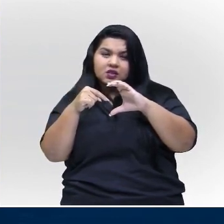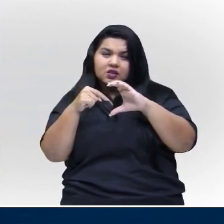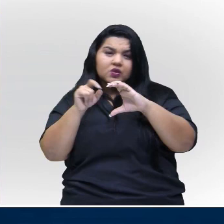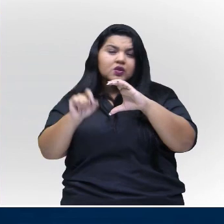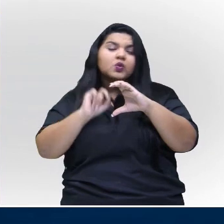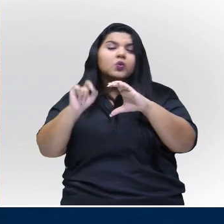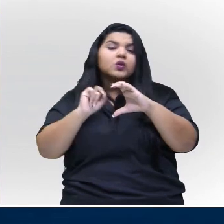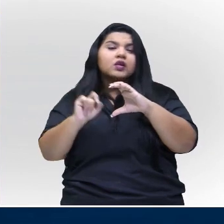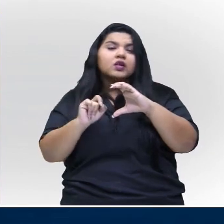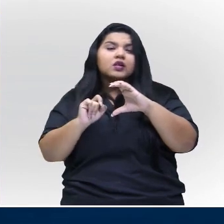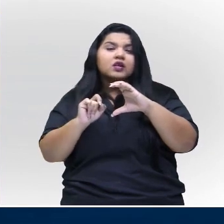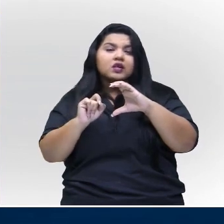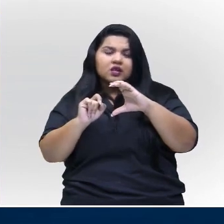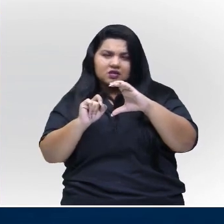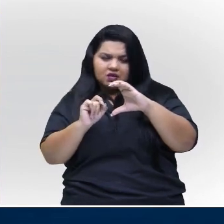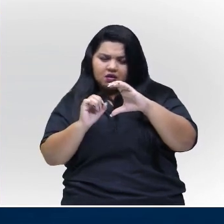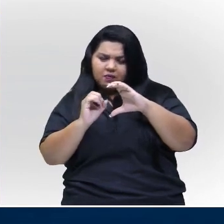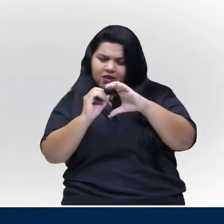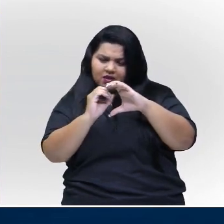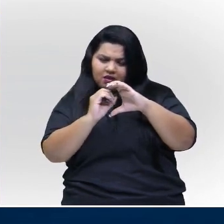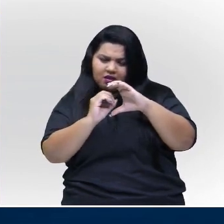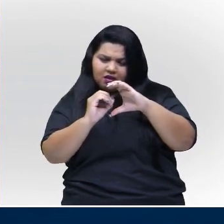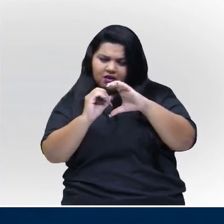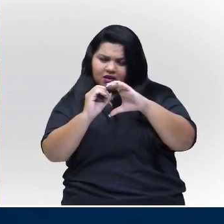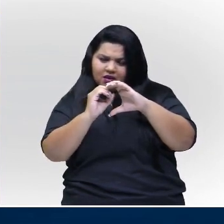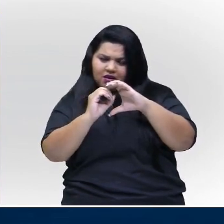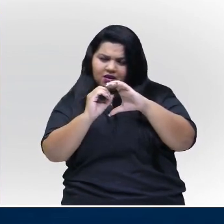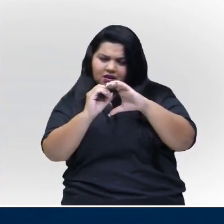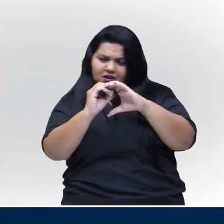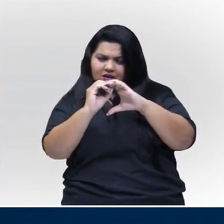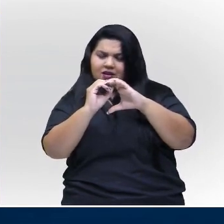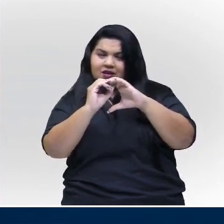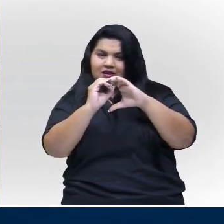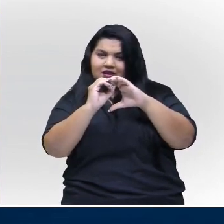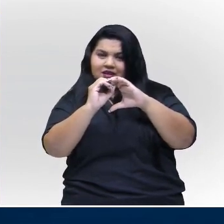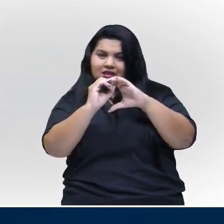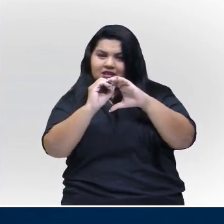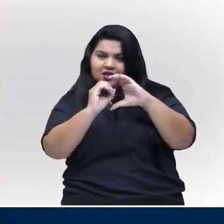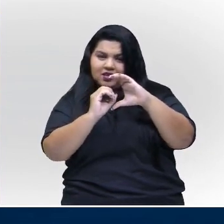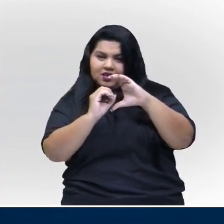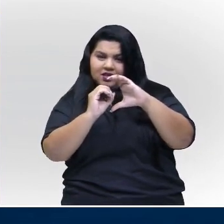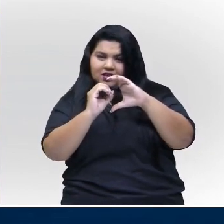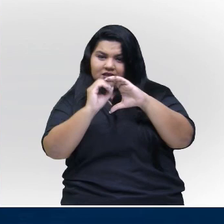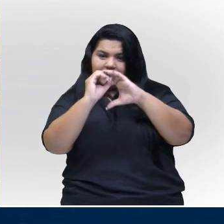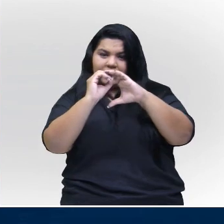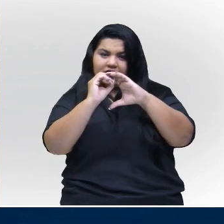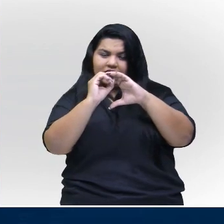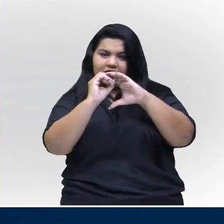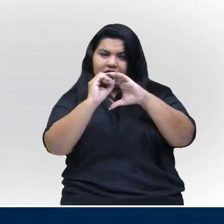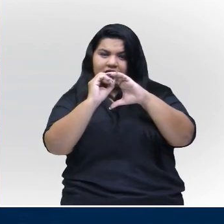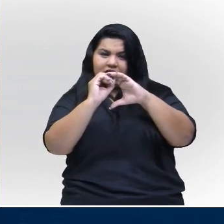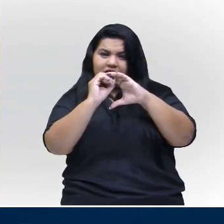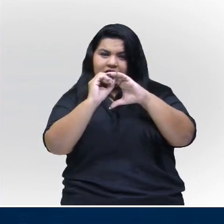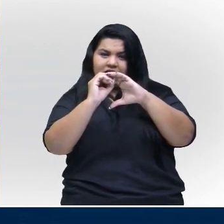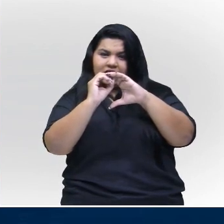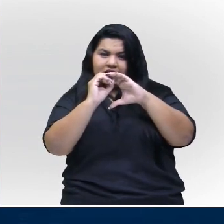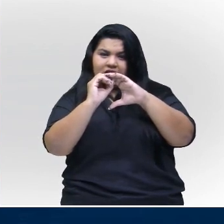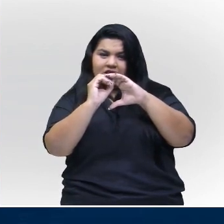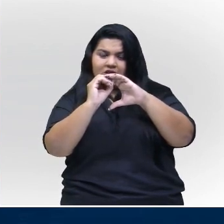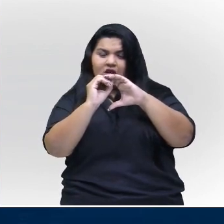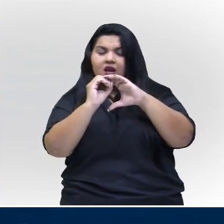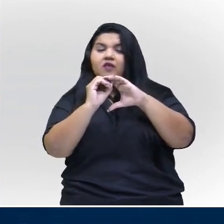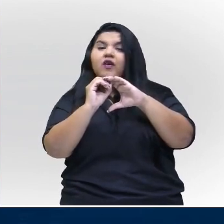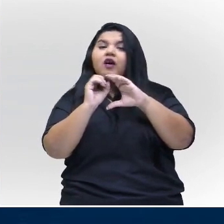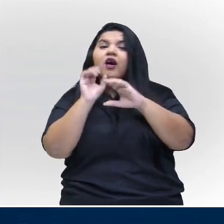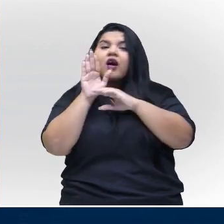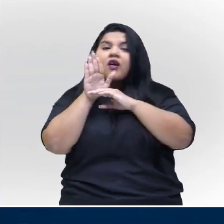ou seja, lá para a extremidade, mais para próximo ali da membrana. E aí eles vão atuar na formação, né, dos cílios,